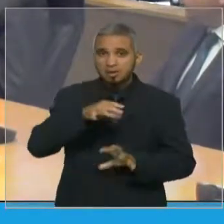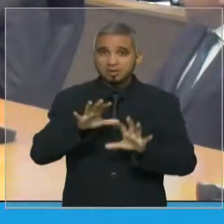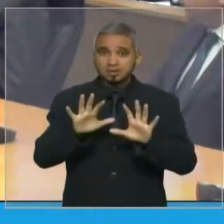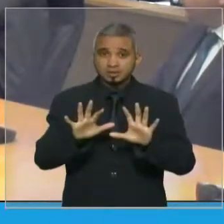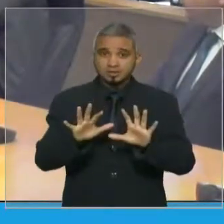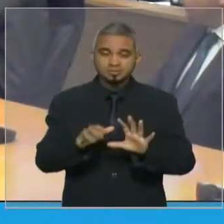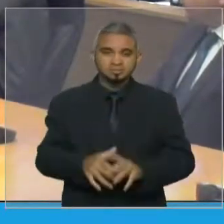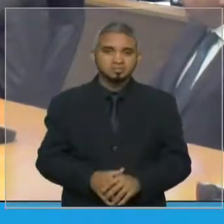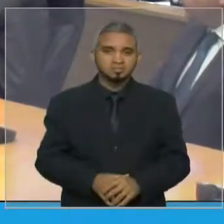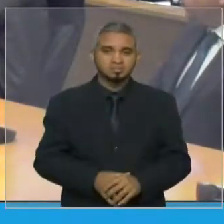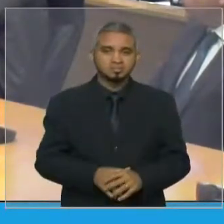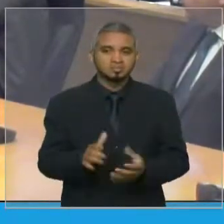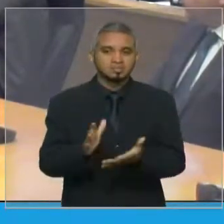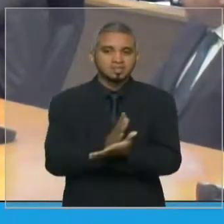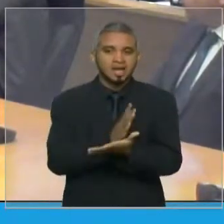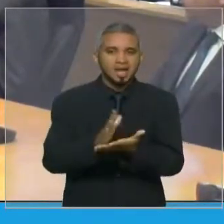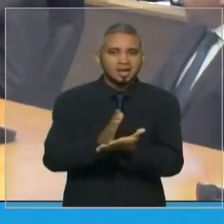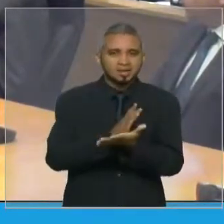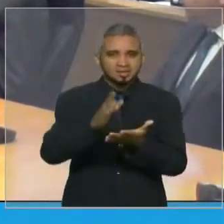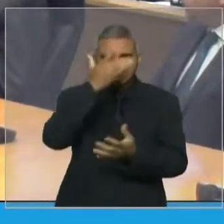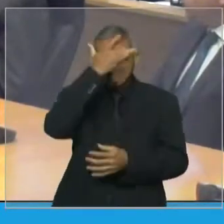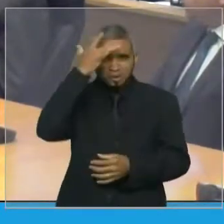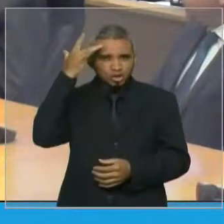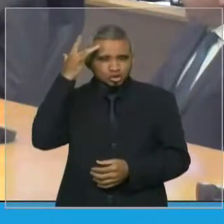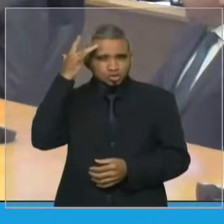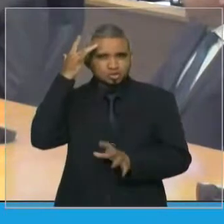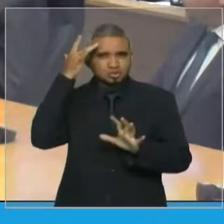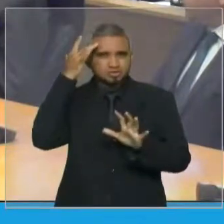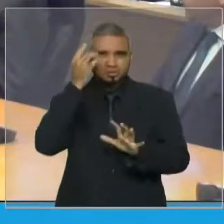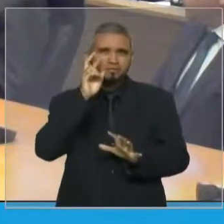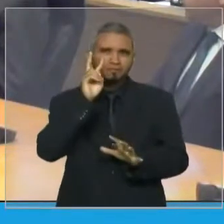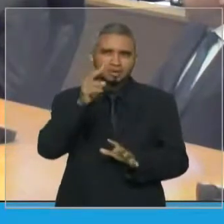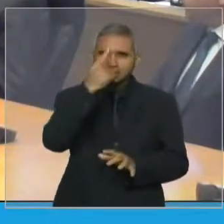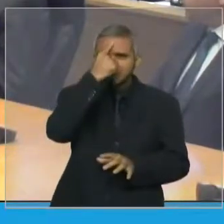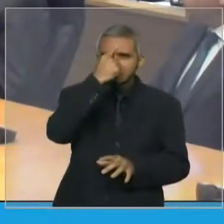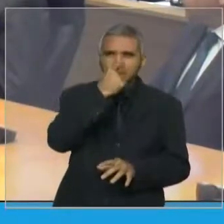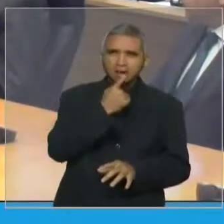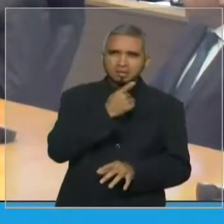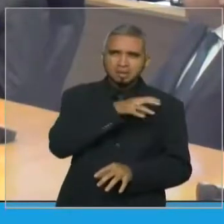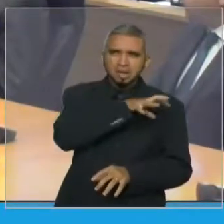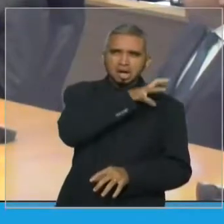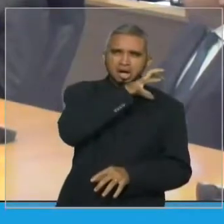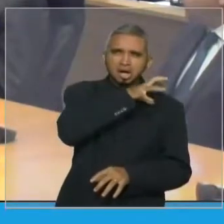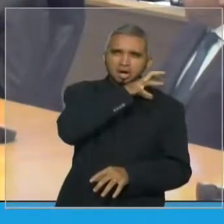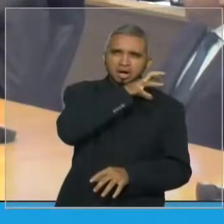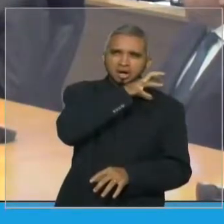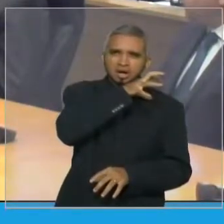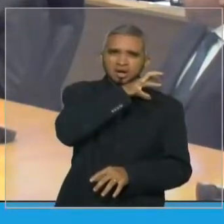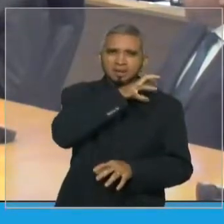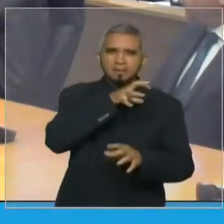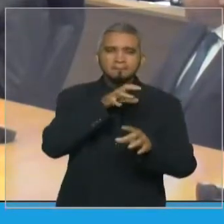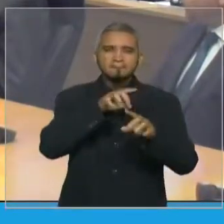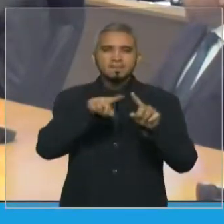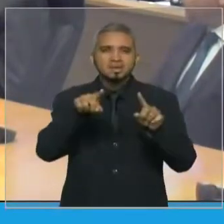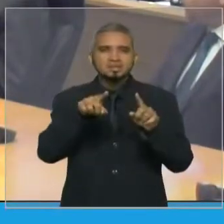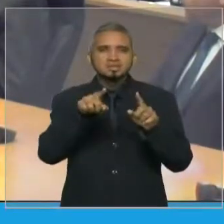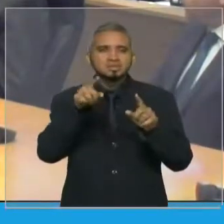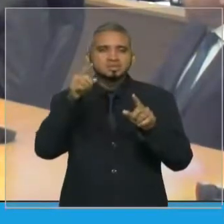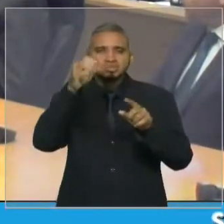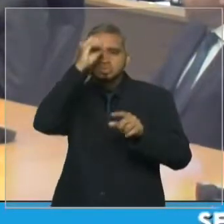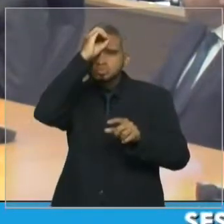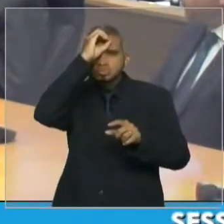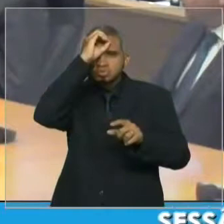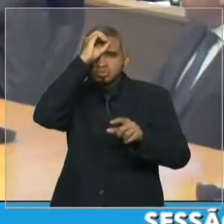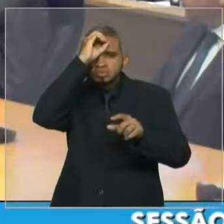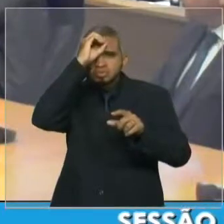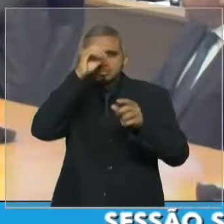E algumas pessoas, assim, a princípio, ao não fazer uma análise mais apurada da importância